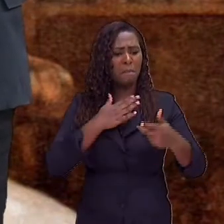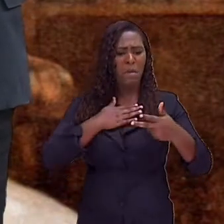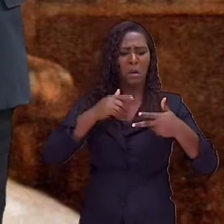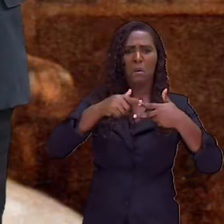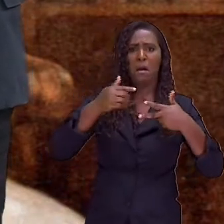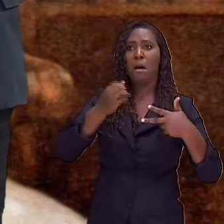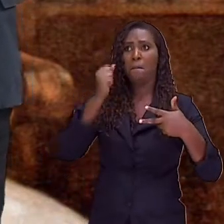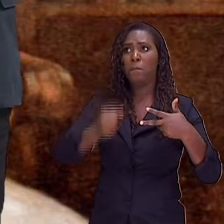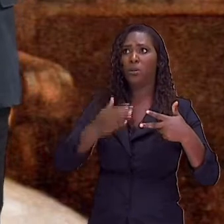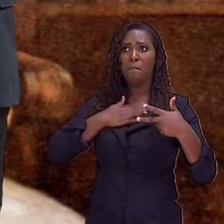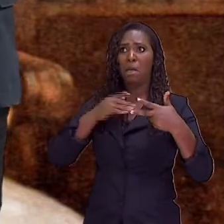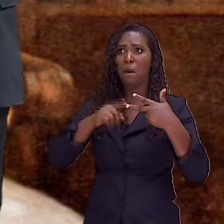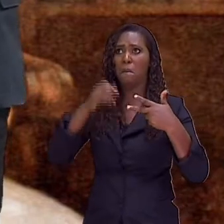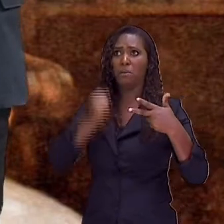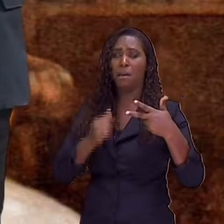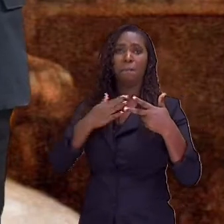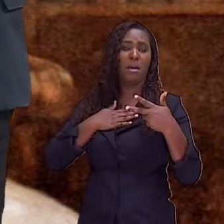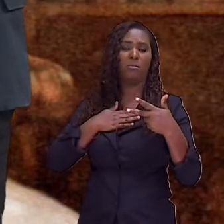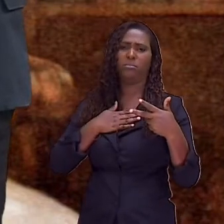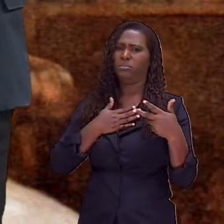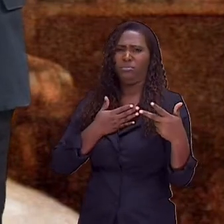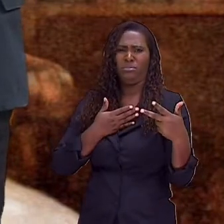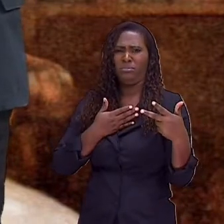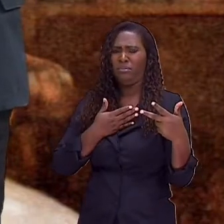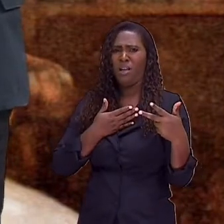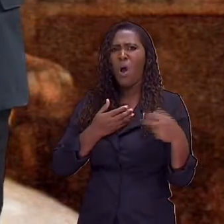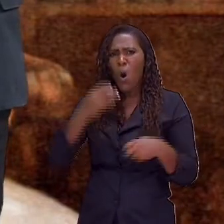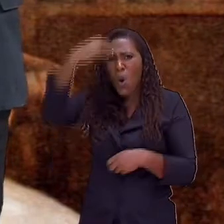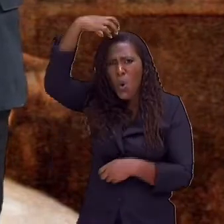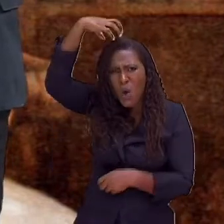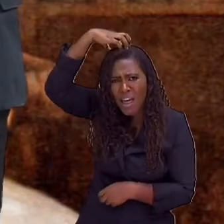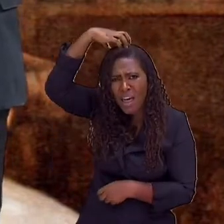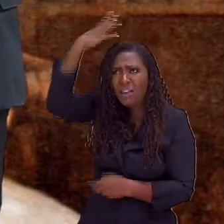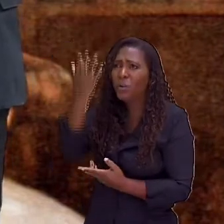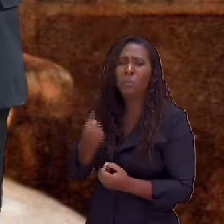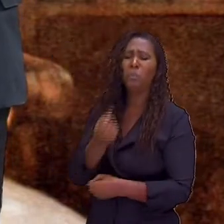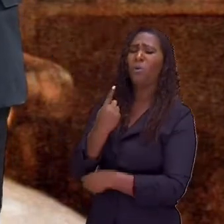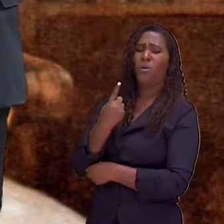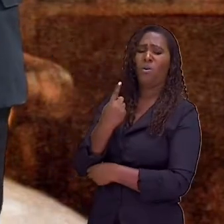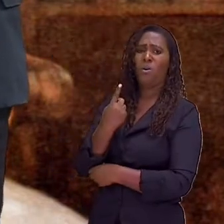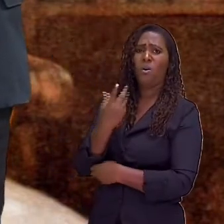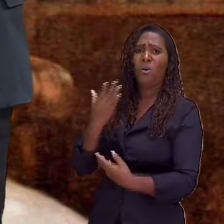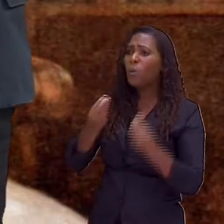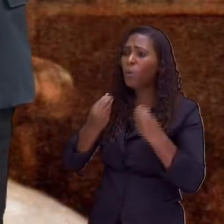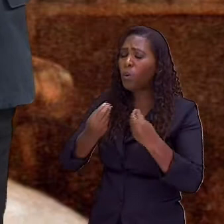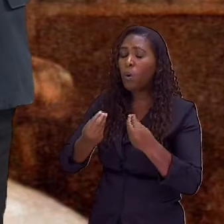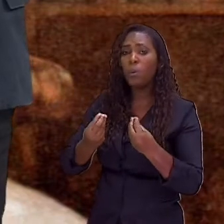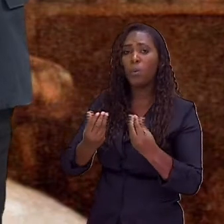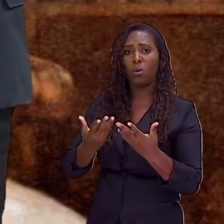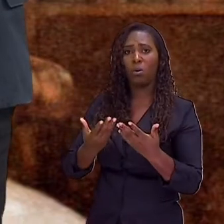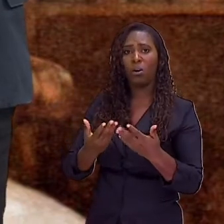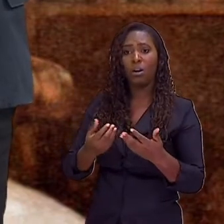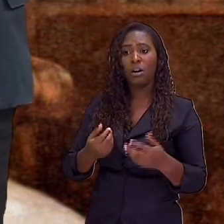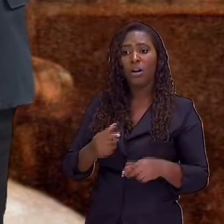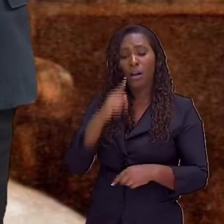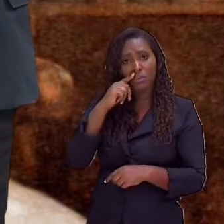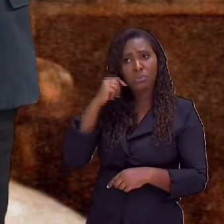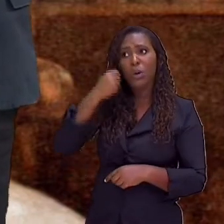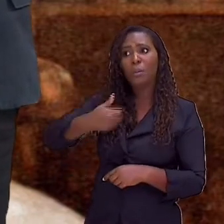prazo, porque custava dinheiro do povo, dos impostos. A Assembleia